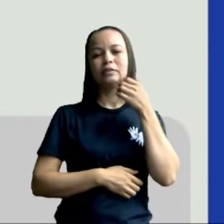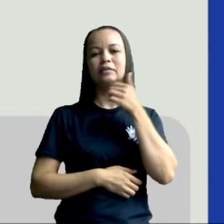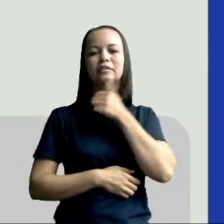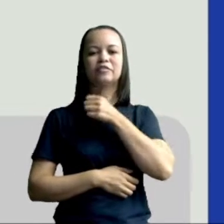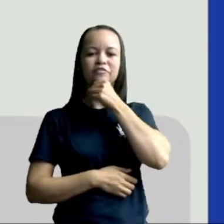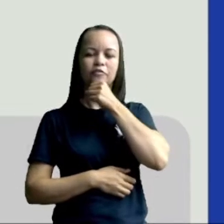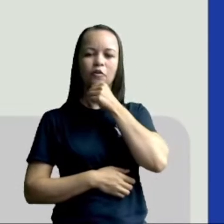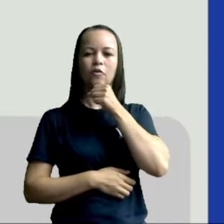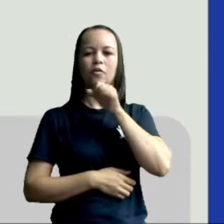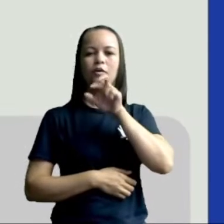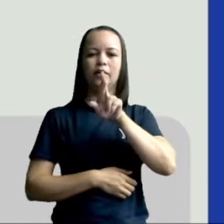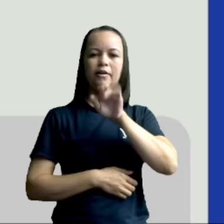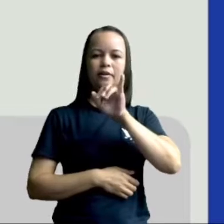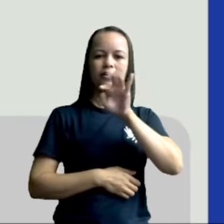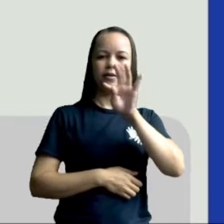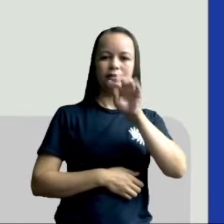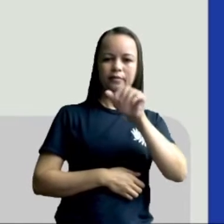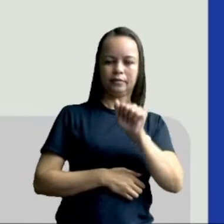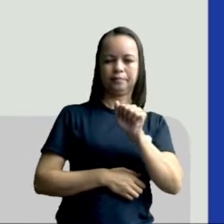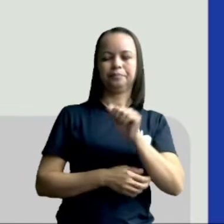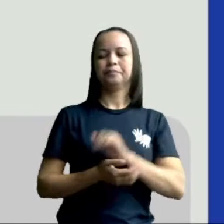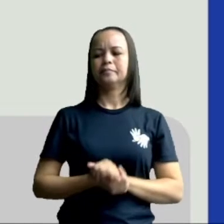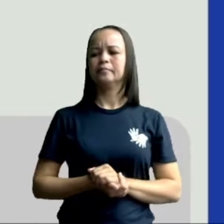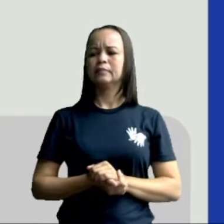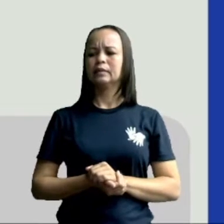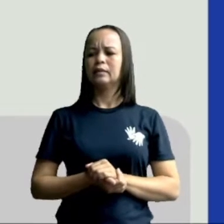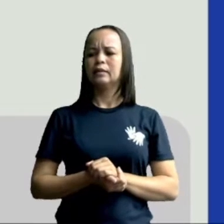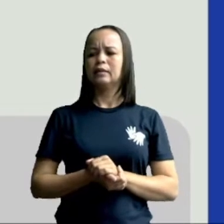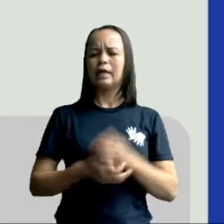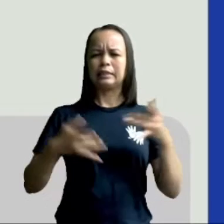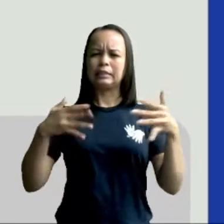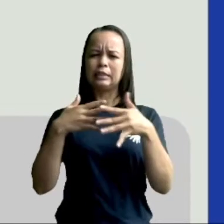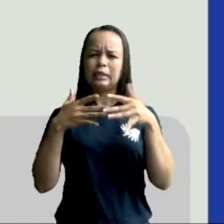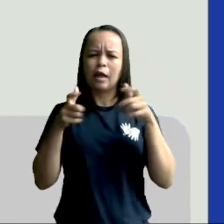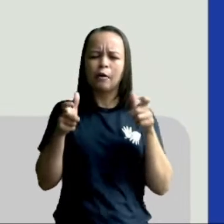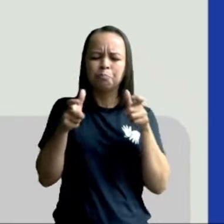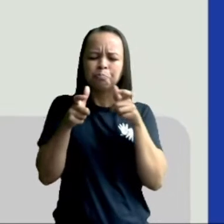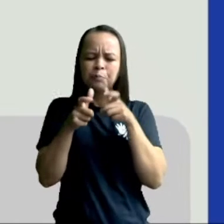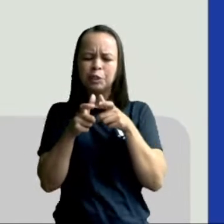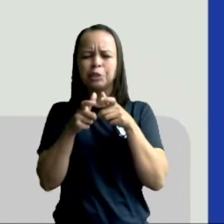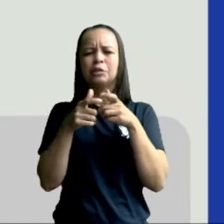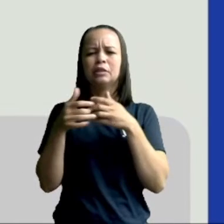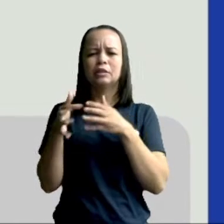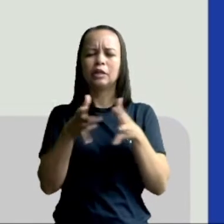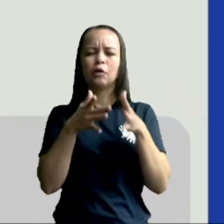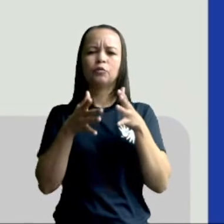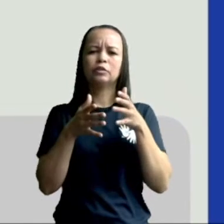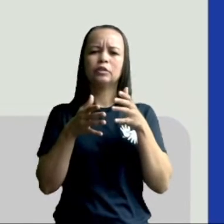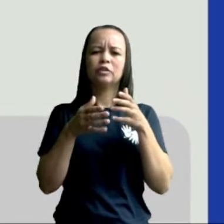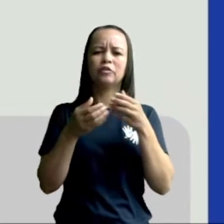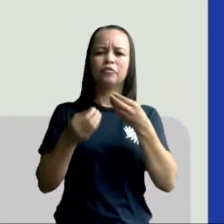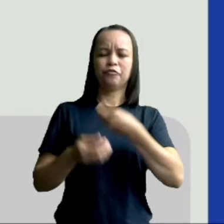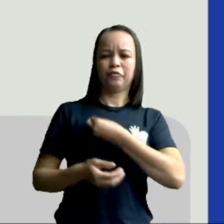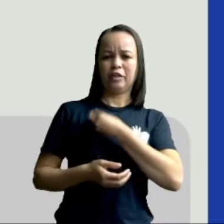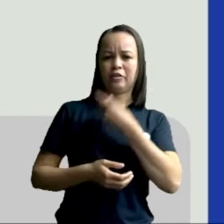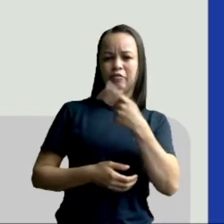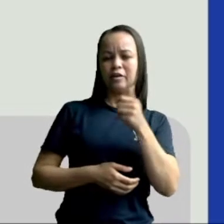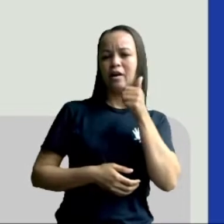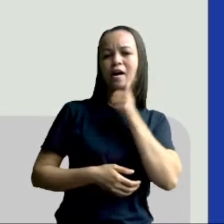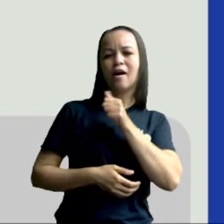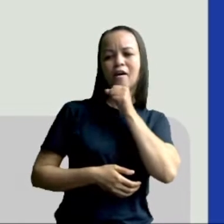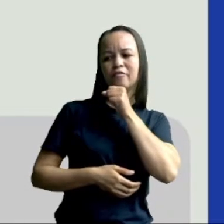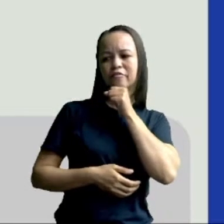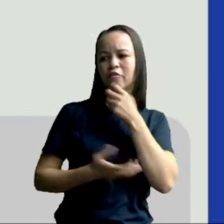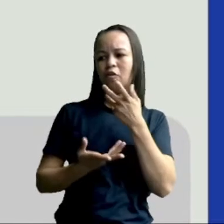Rita Nazer. Na pequenina cidade onde mora a avó Dalila, passo